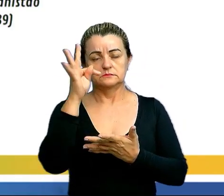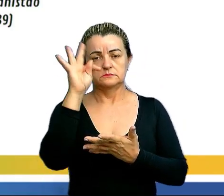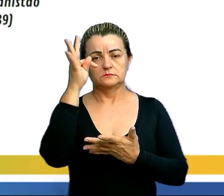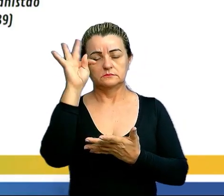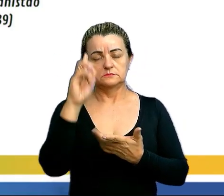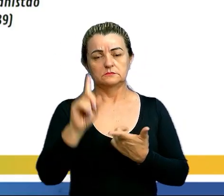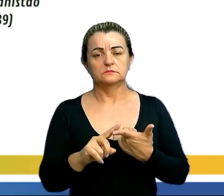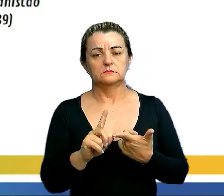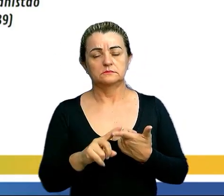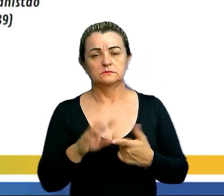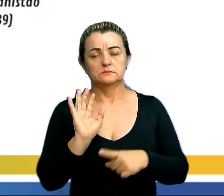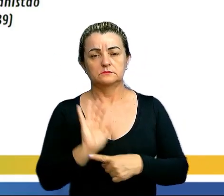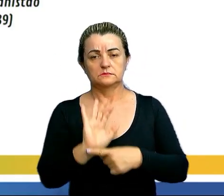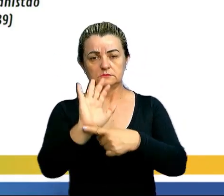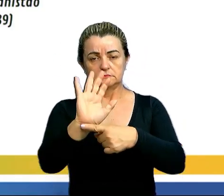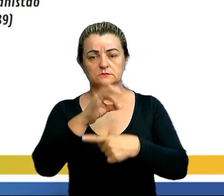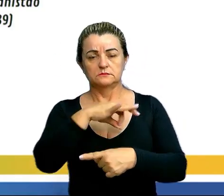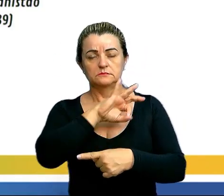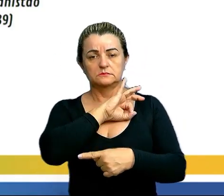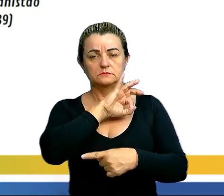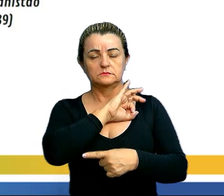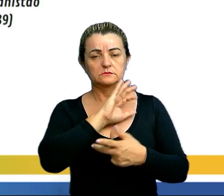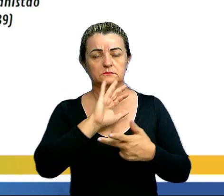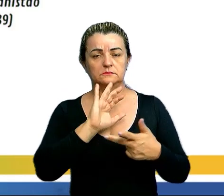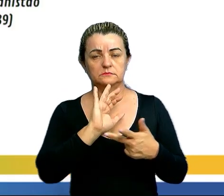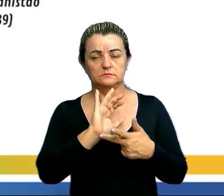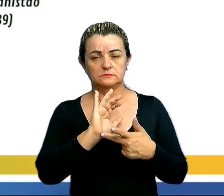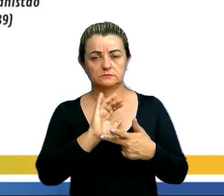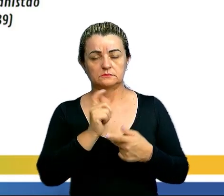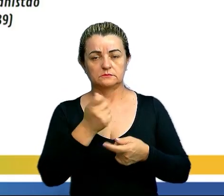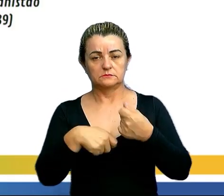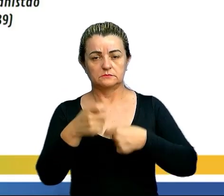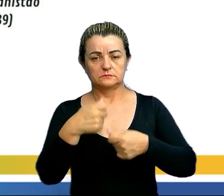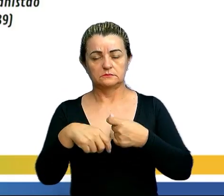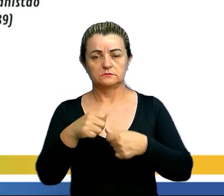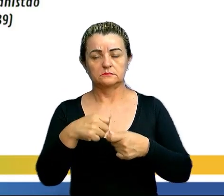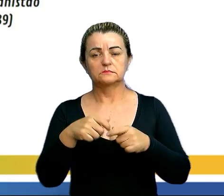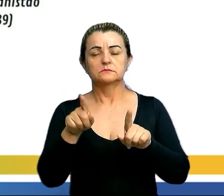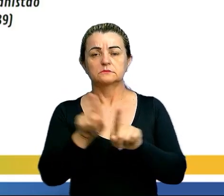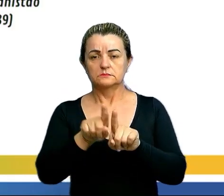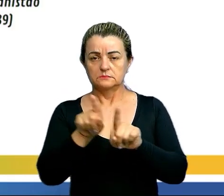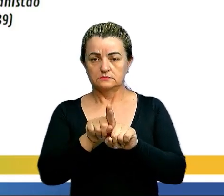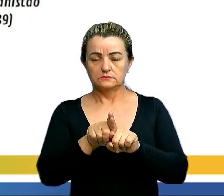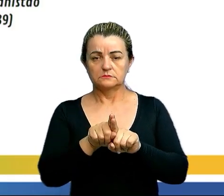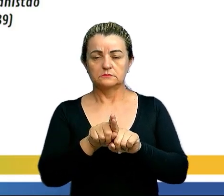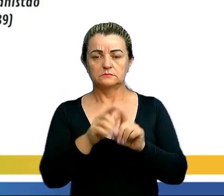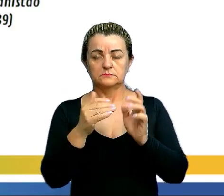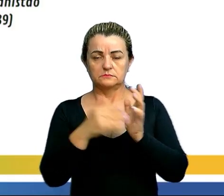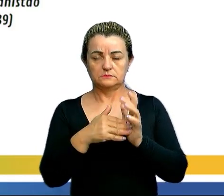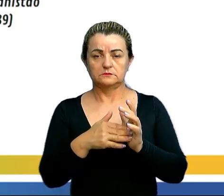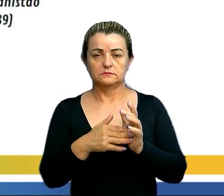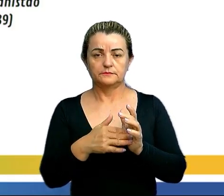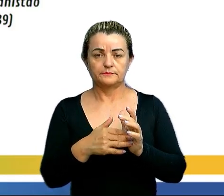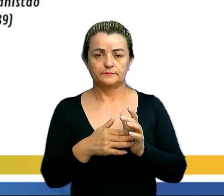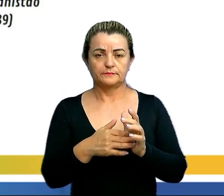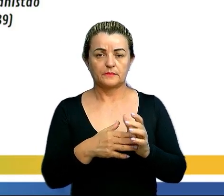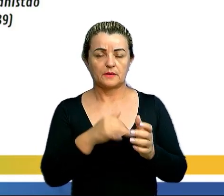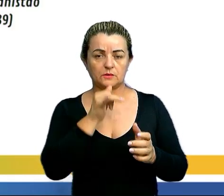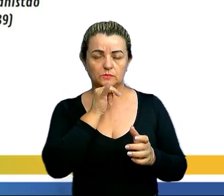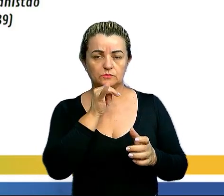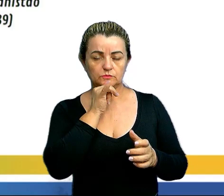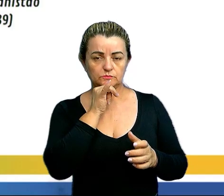tecnologia, oferecendo apoio militar, oferecendo recursos e até dinheiro, como é o caso aí, né, da Guerra